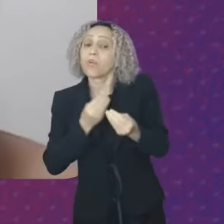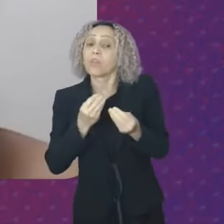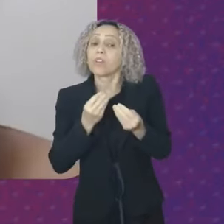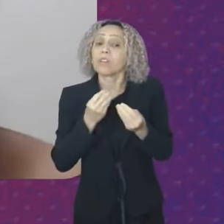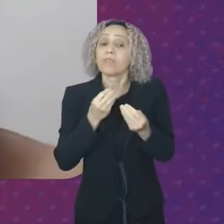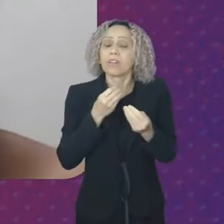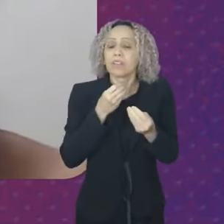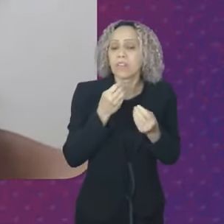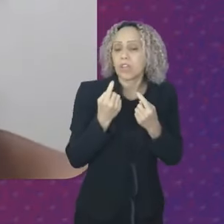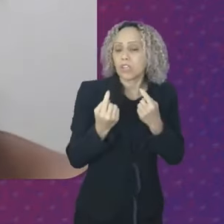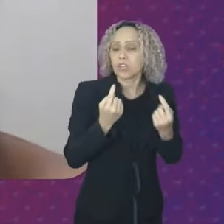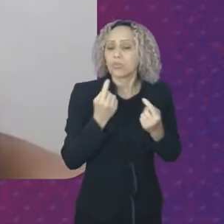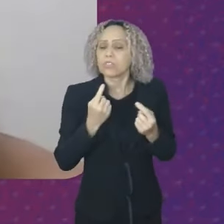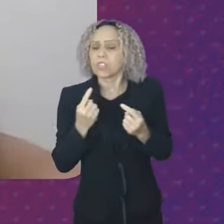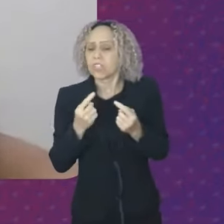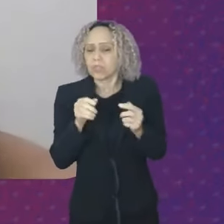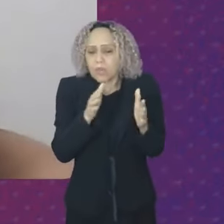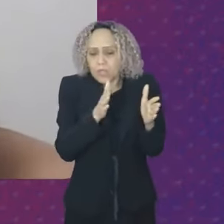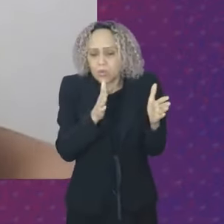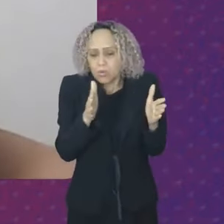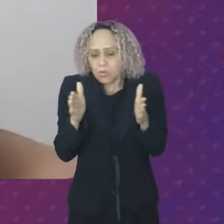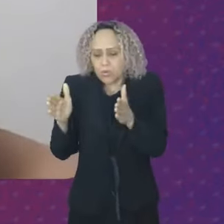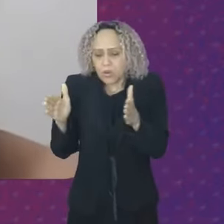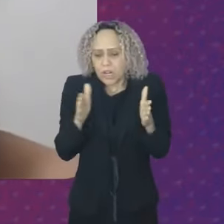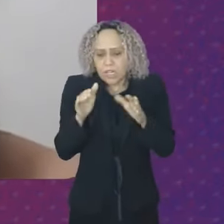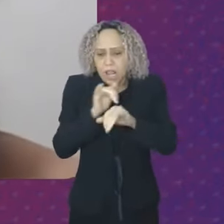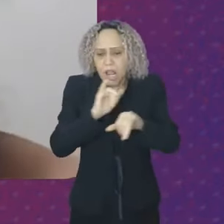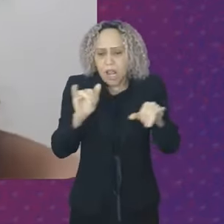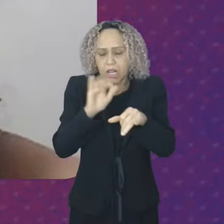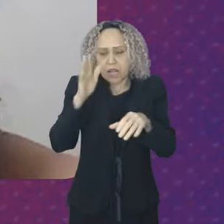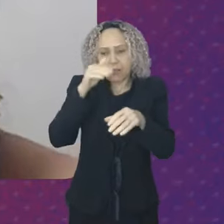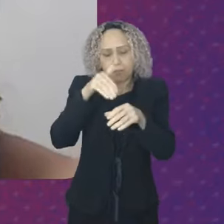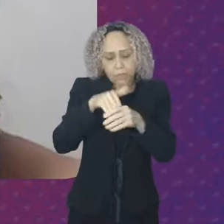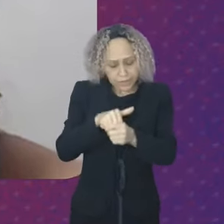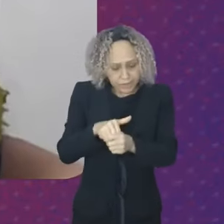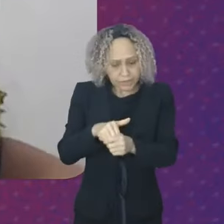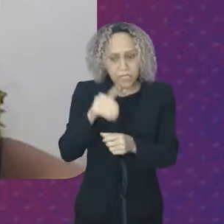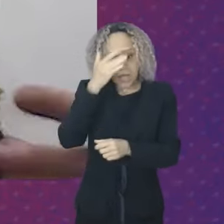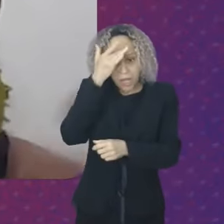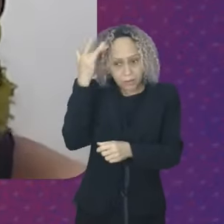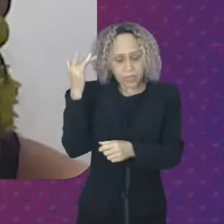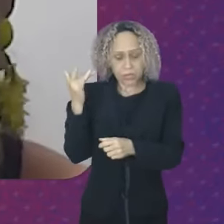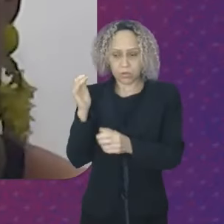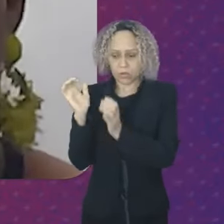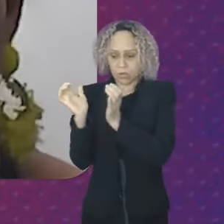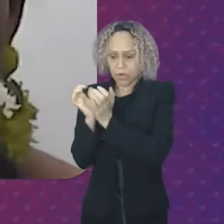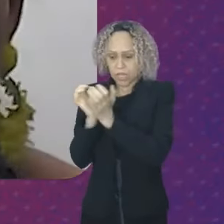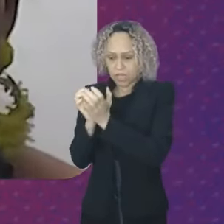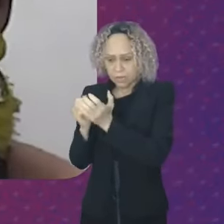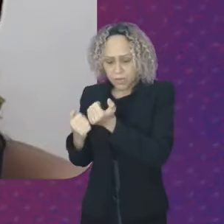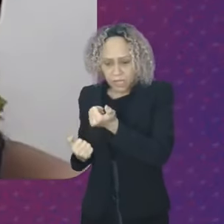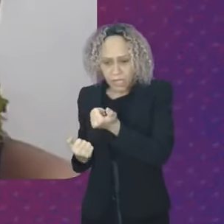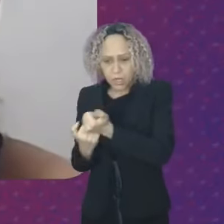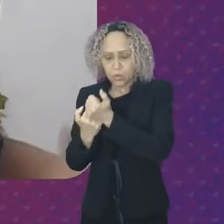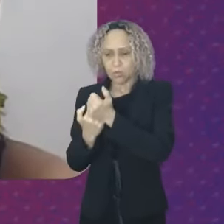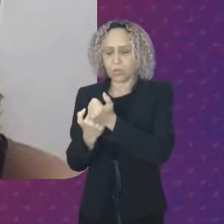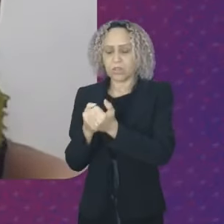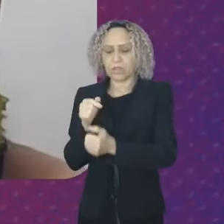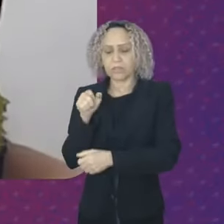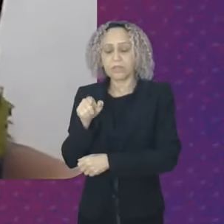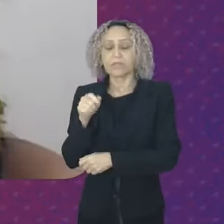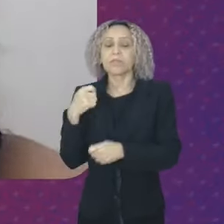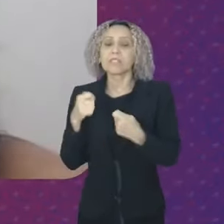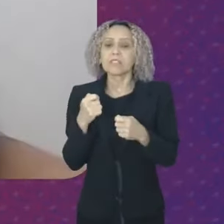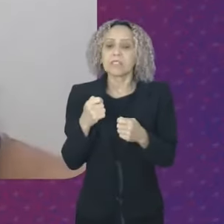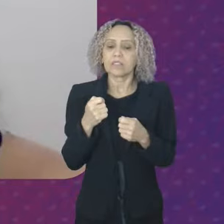discutido na campanha, no que vocês estão pensando para a sociedade, porque essas pessoas, além de disseminar a ideia, também vão